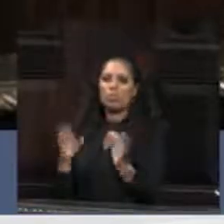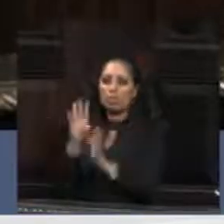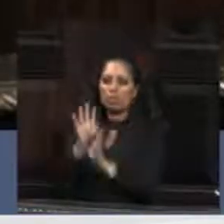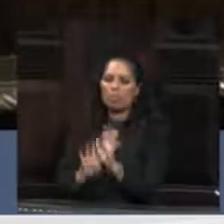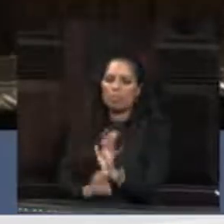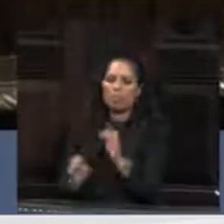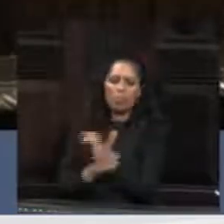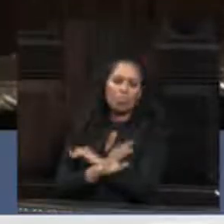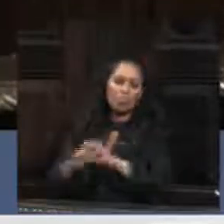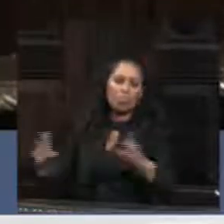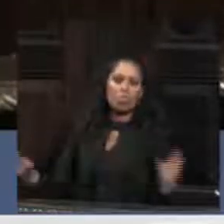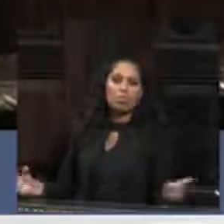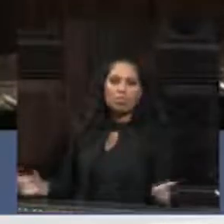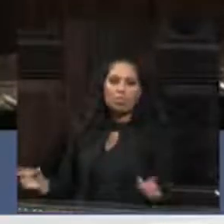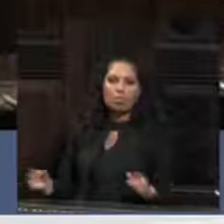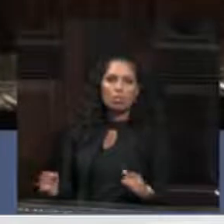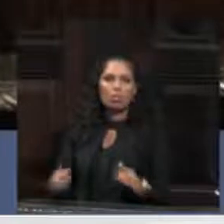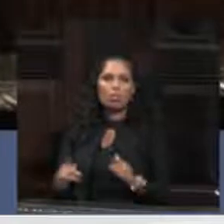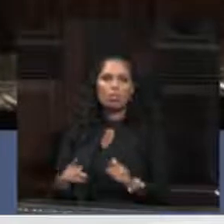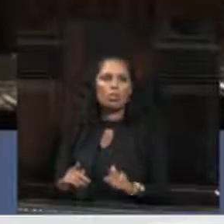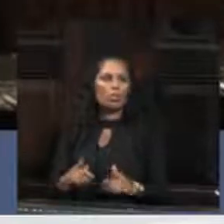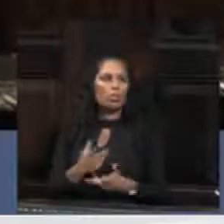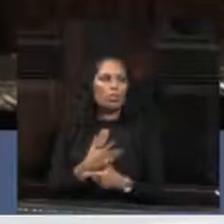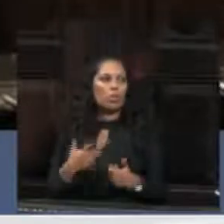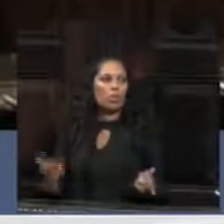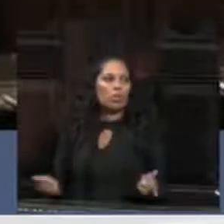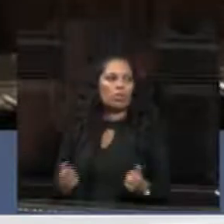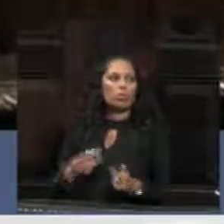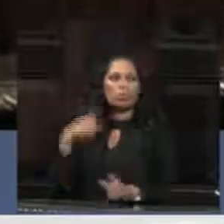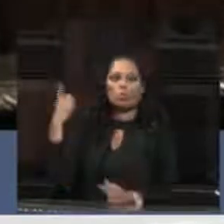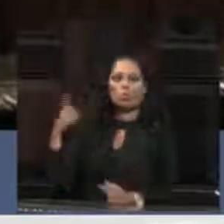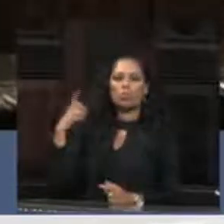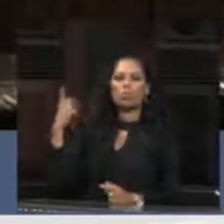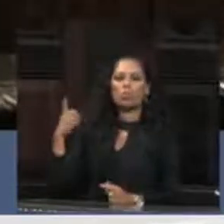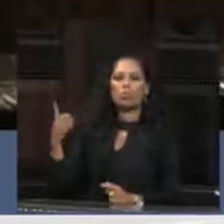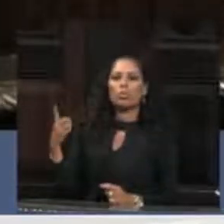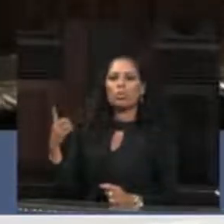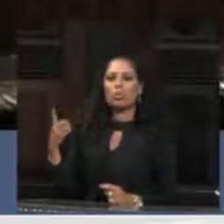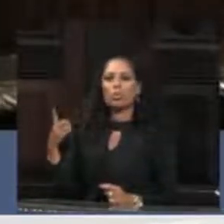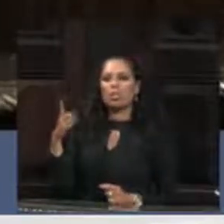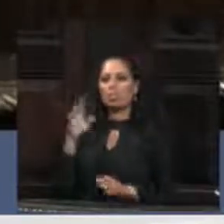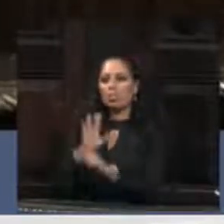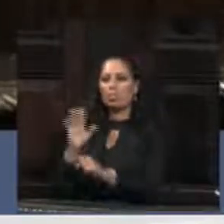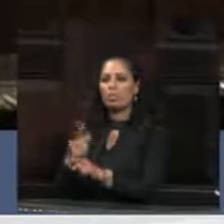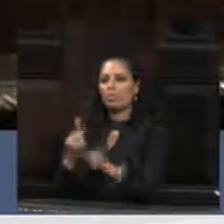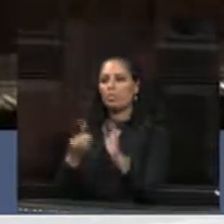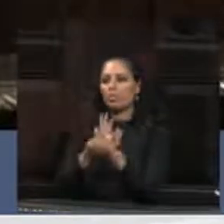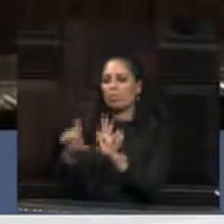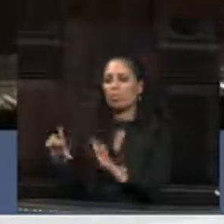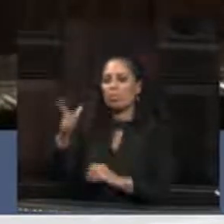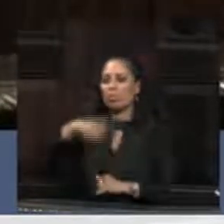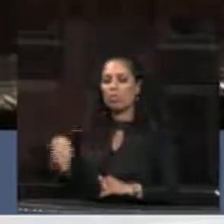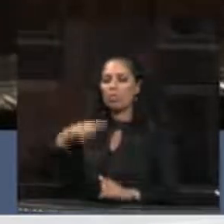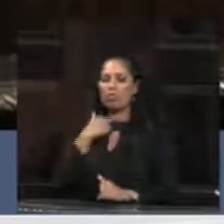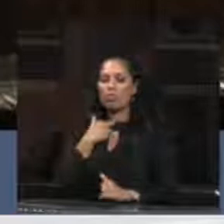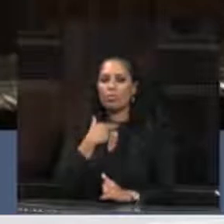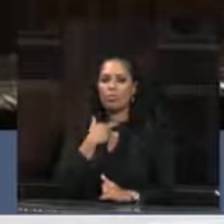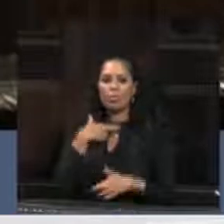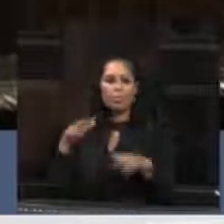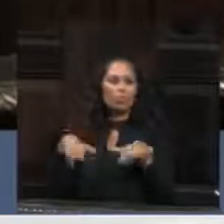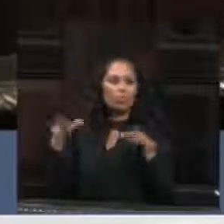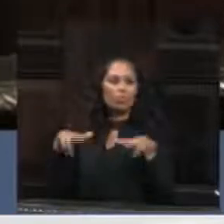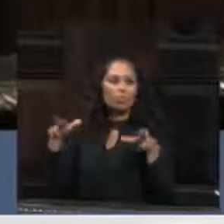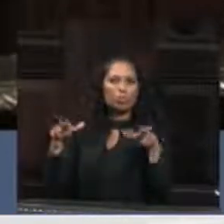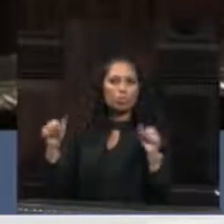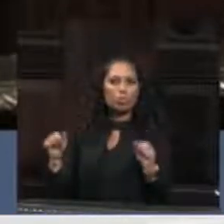emendas, propostas para o projeto, deputada Franciane. Nós não podemos, de maneira